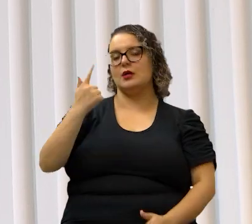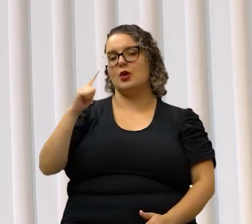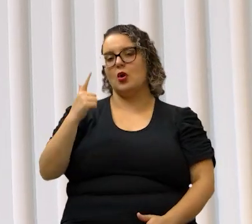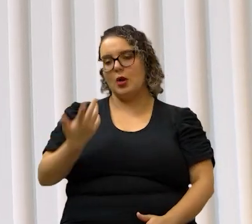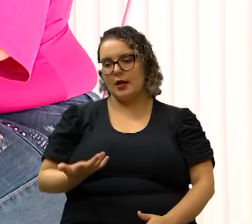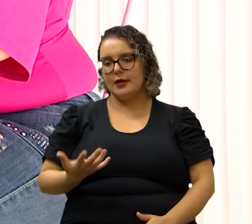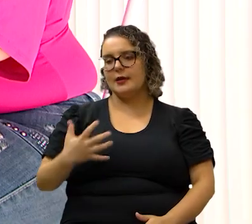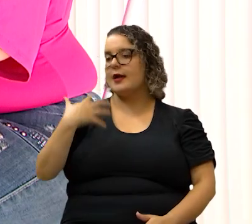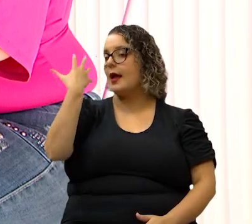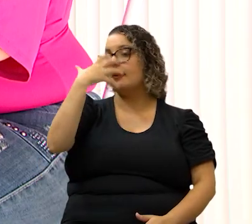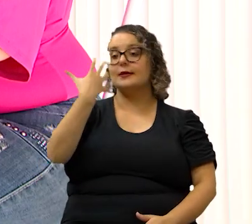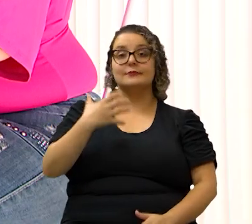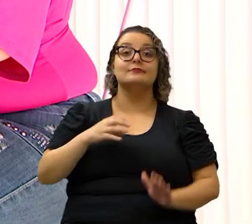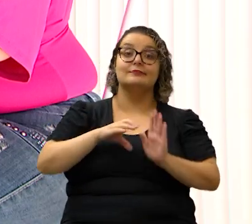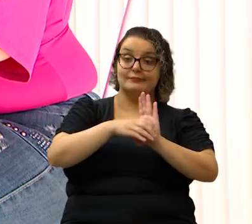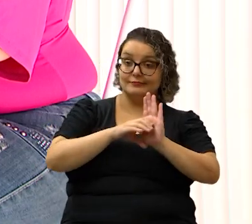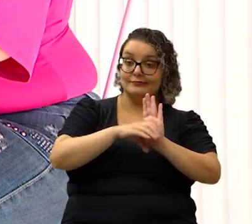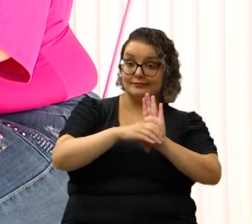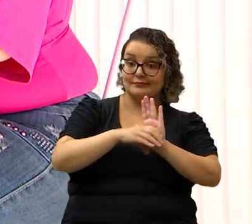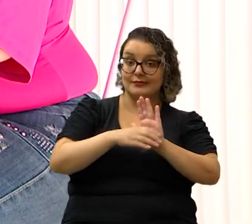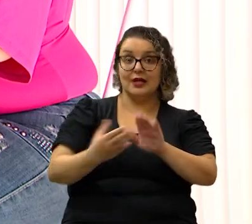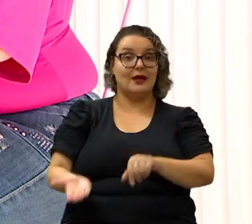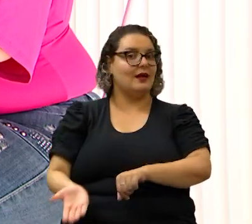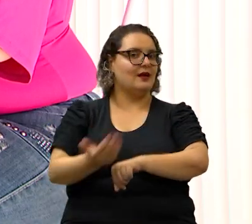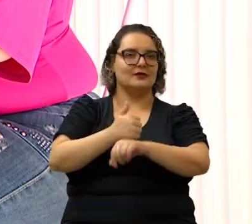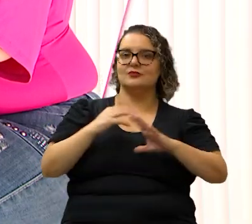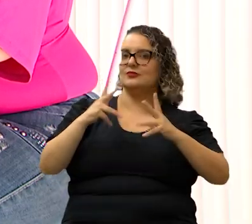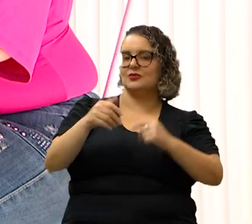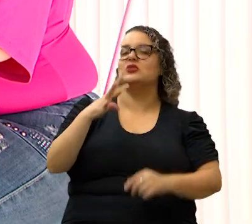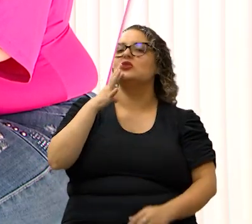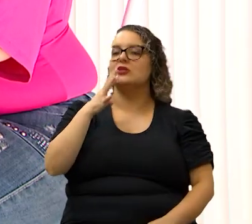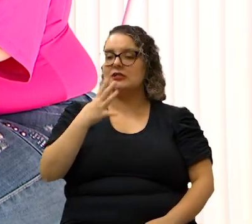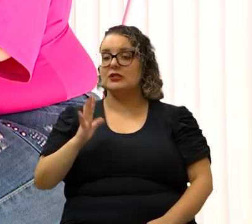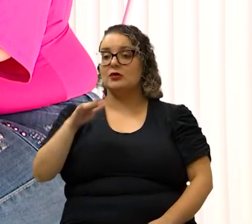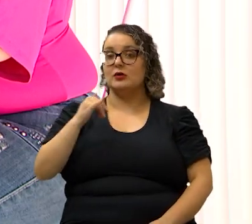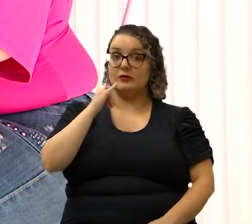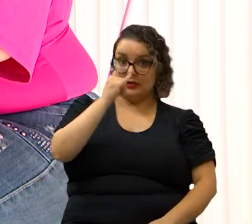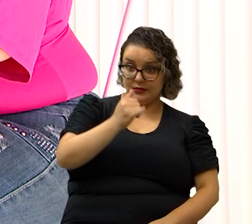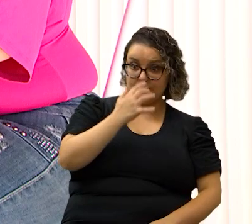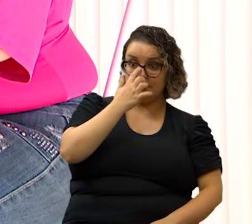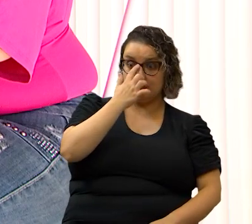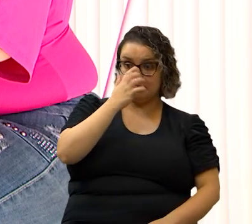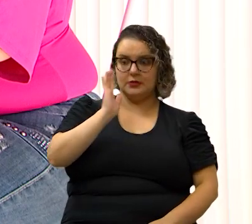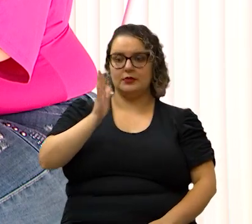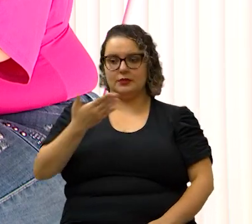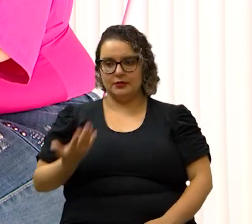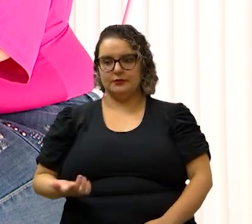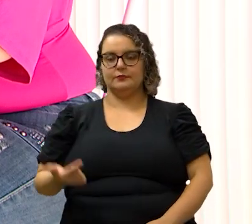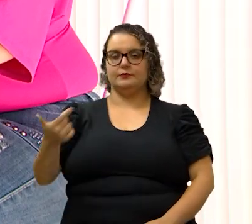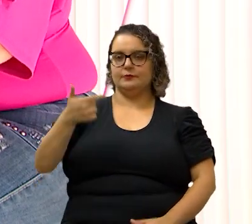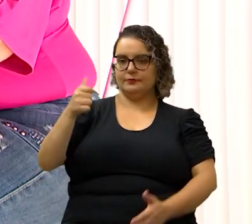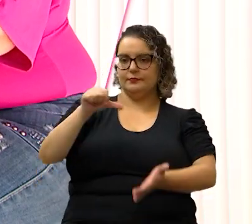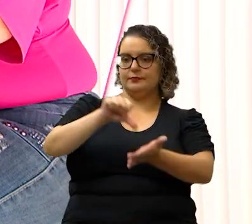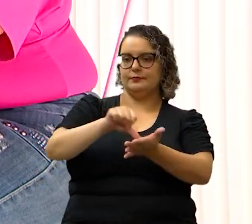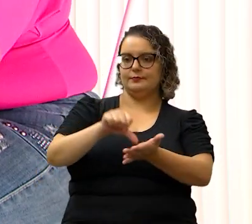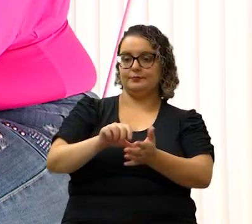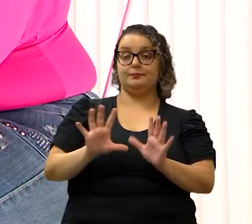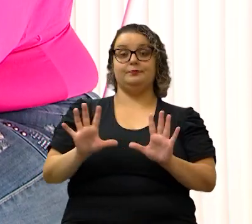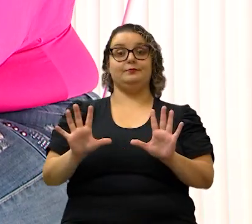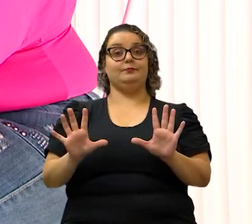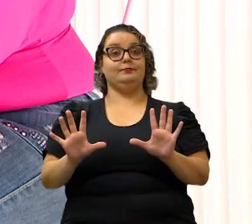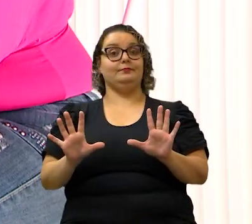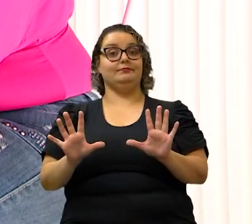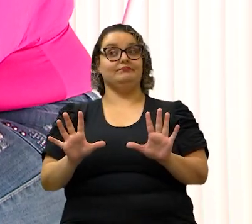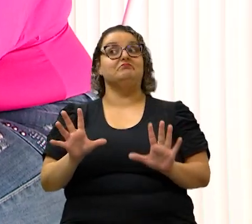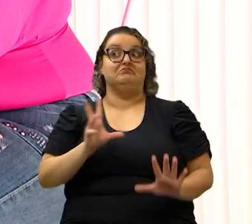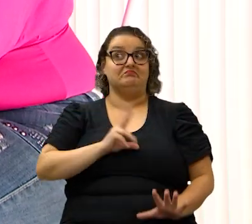Goiânia e é apaixonado pelo conceito, porque ele conhece o conceito antes de todo mundo. E quando eu falei para ele que nós estávamos abrindo já a segunda unidade, ele falou